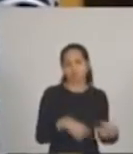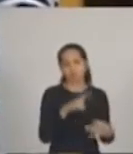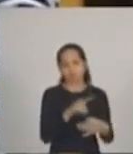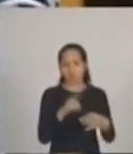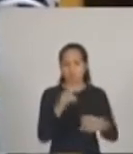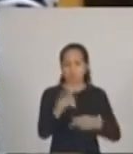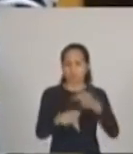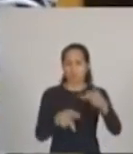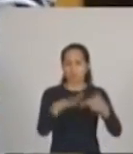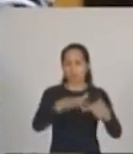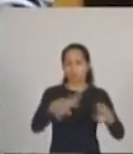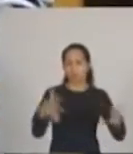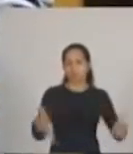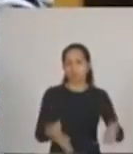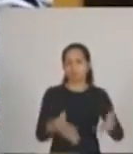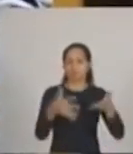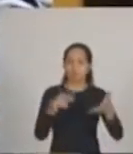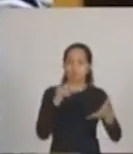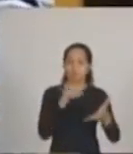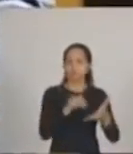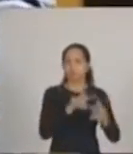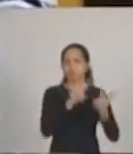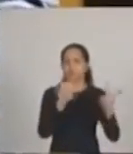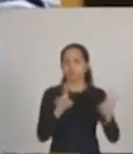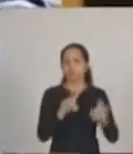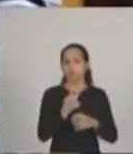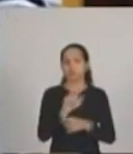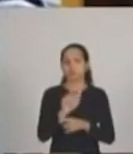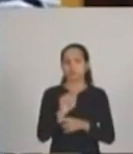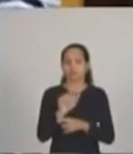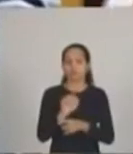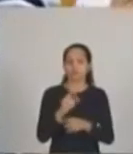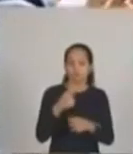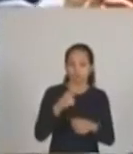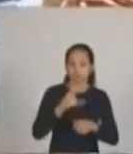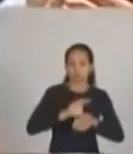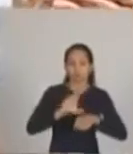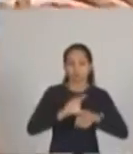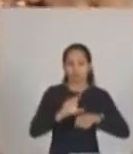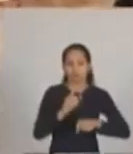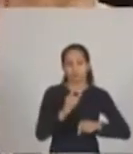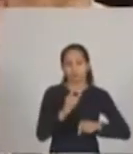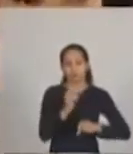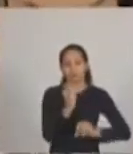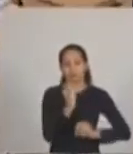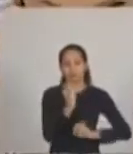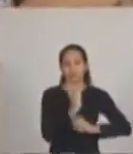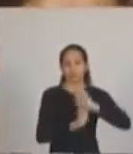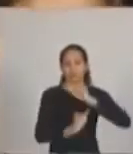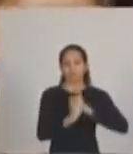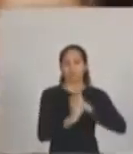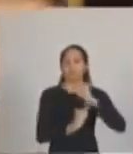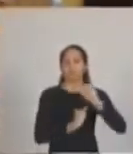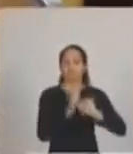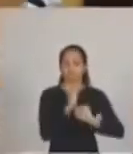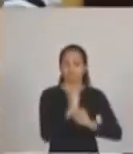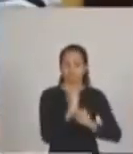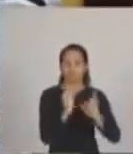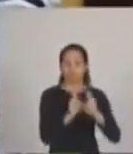popular. E ela trata que as vagas oferecidas nos cursos online gratuitos do Qualificar